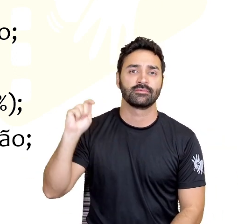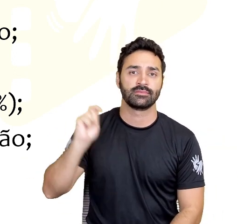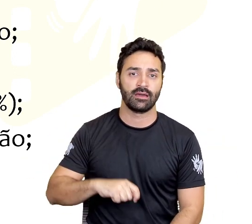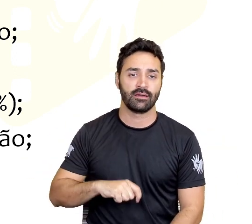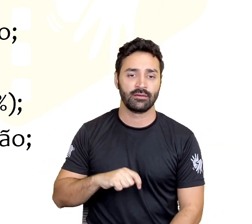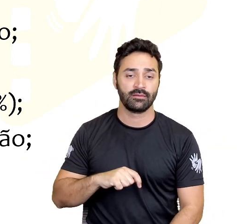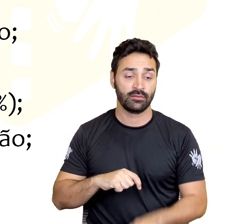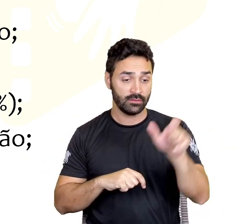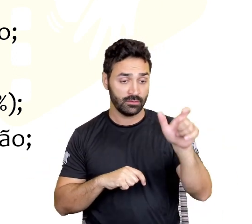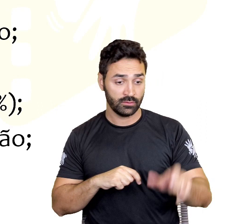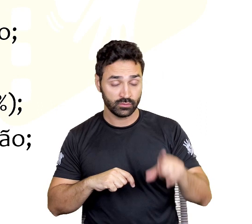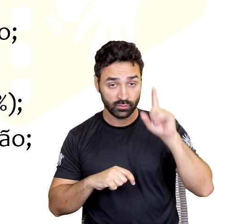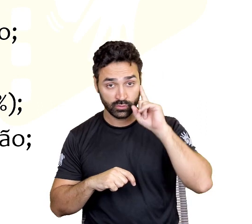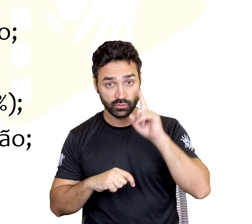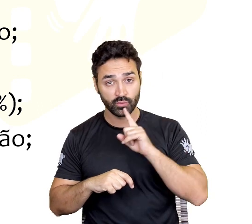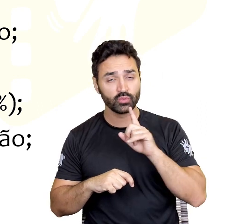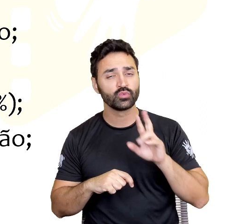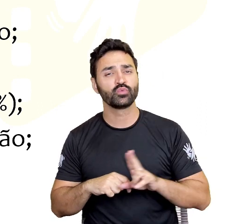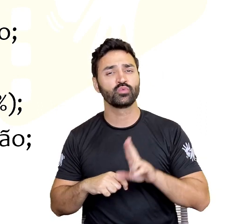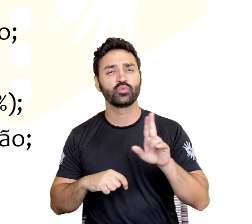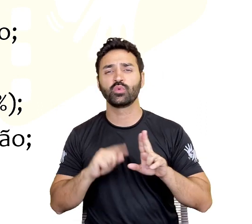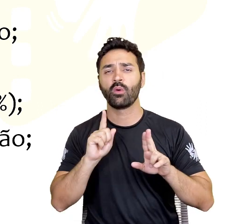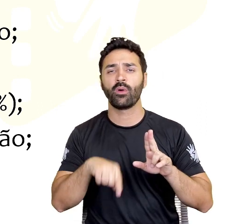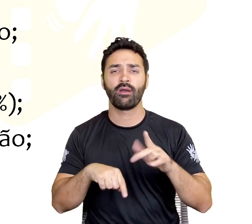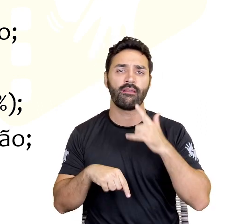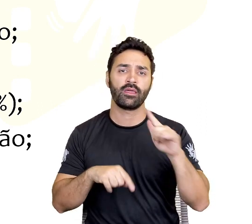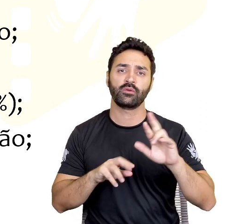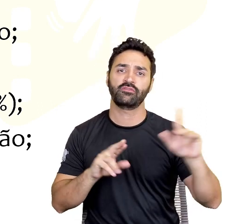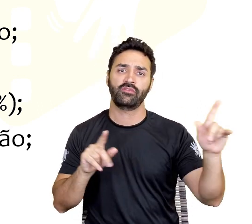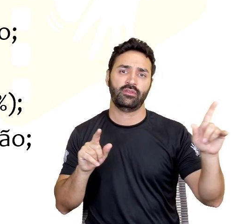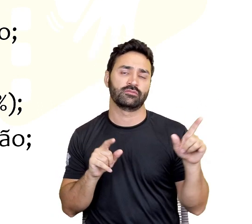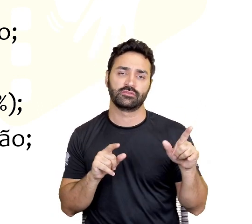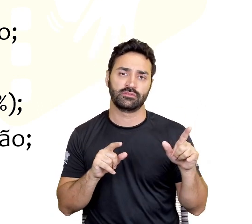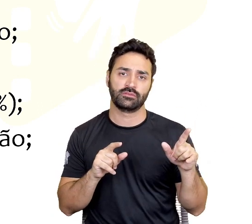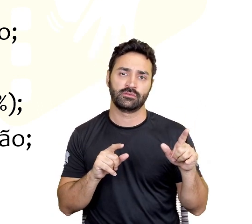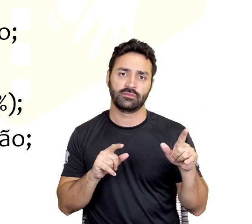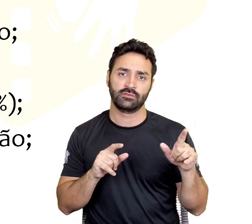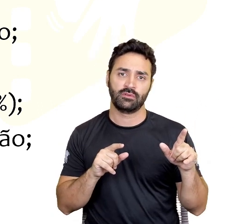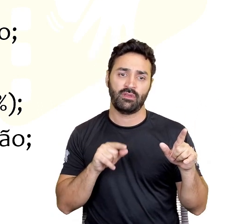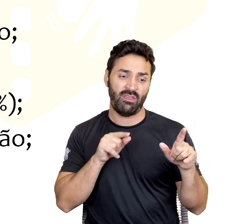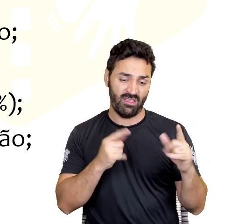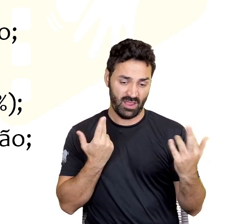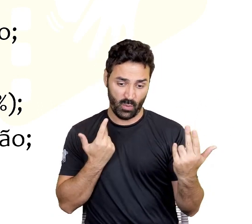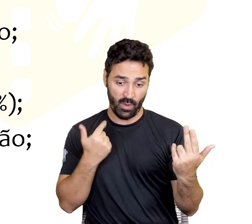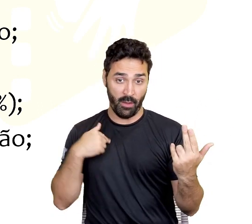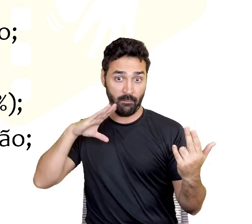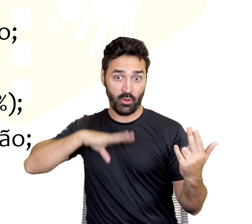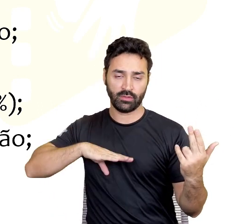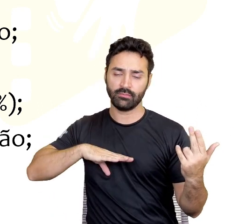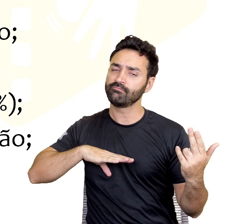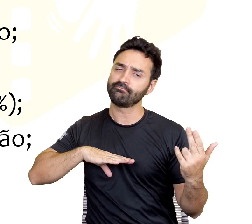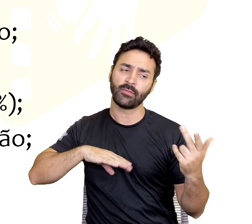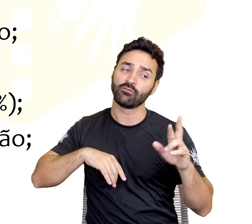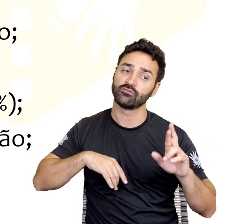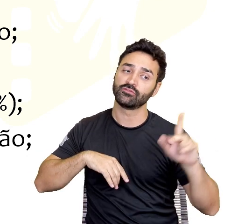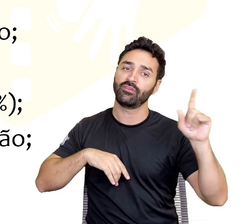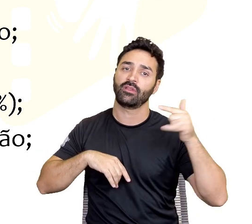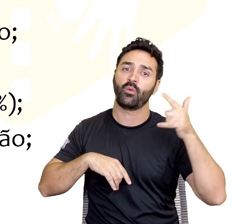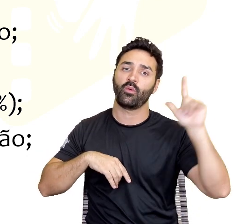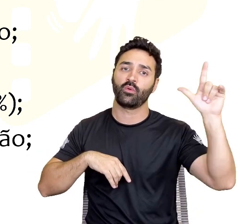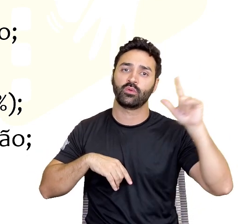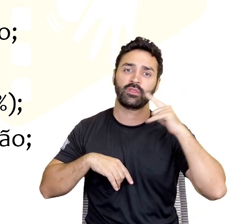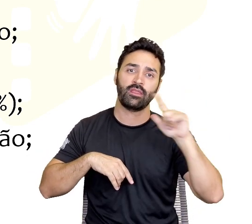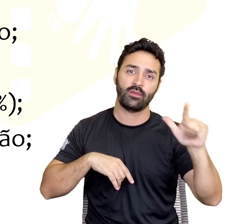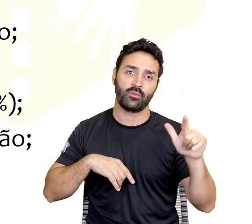língua diferente. Ela não é uma pessoa que vai usar o português como eu uso, mas ela usa uma língua diferente.